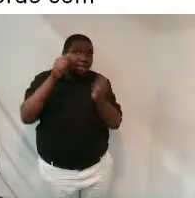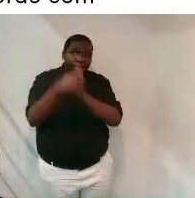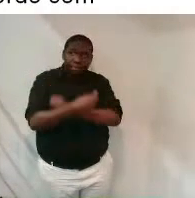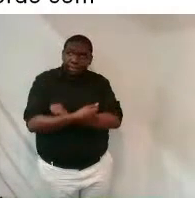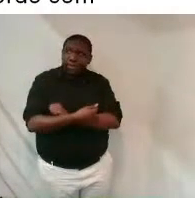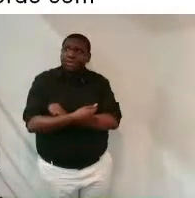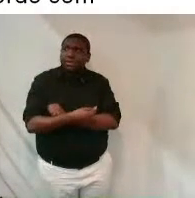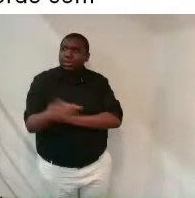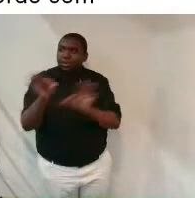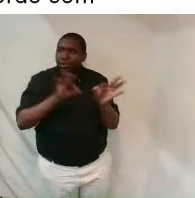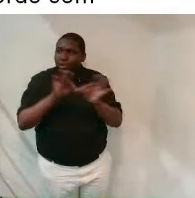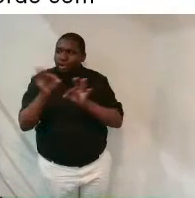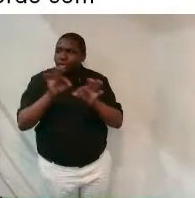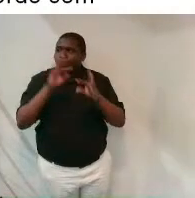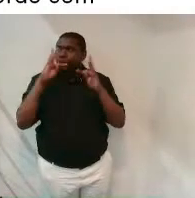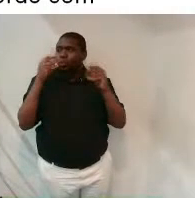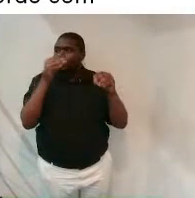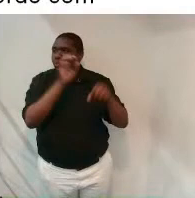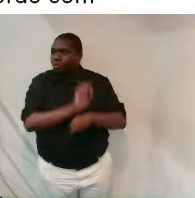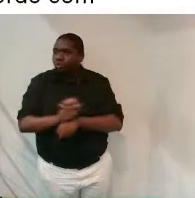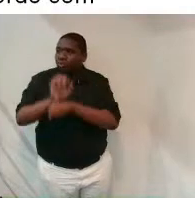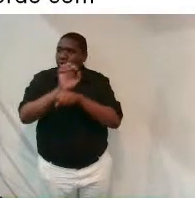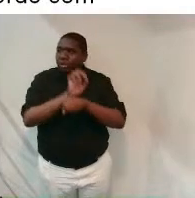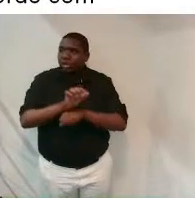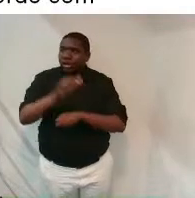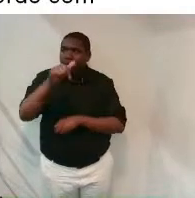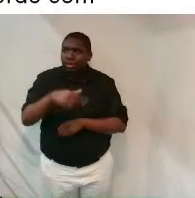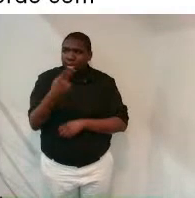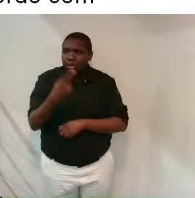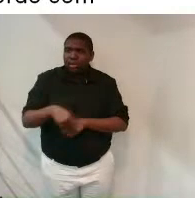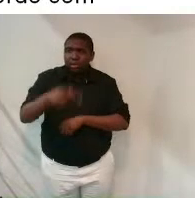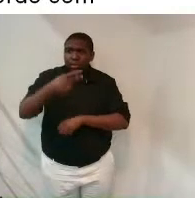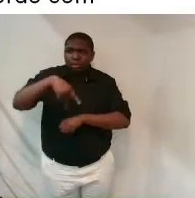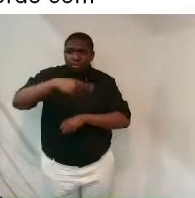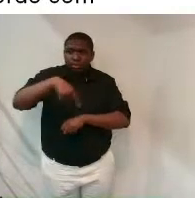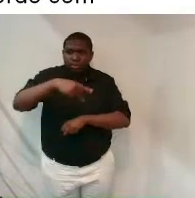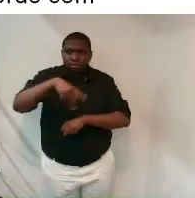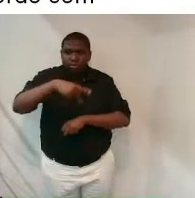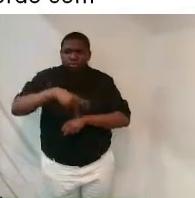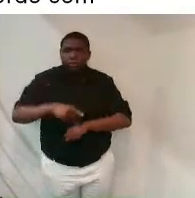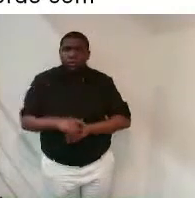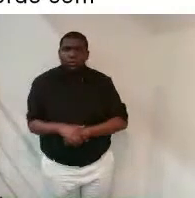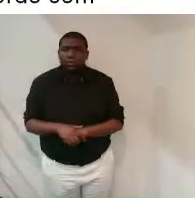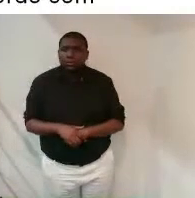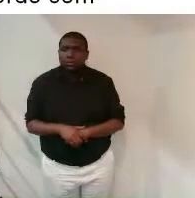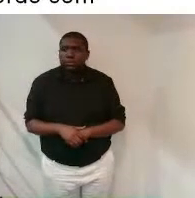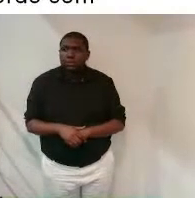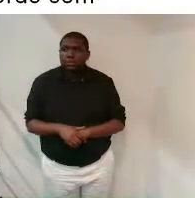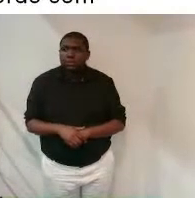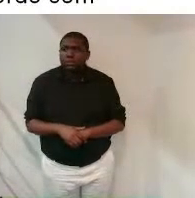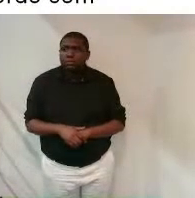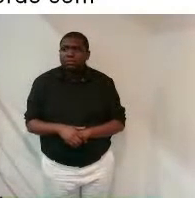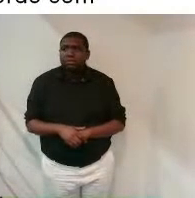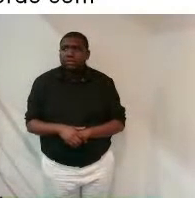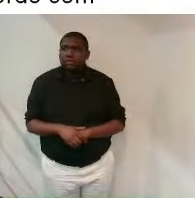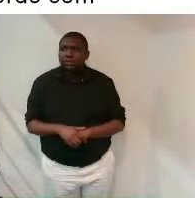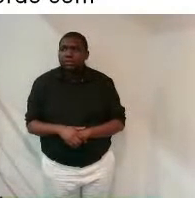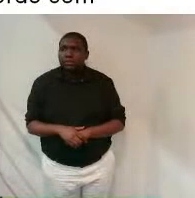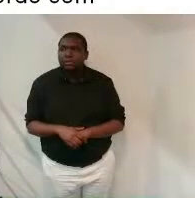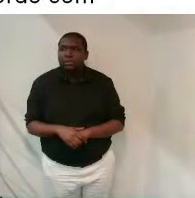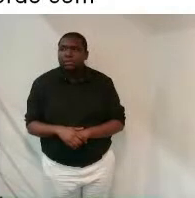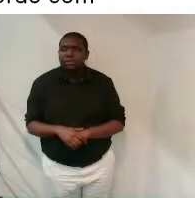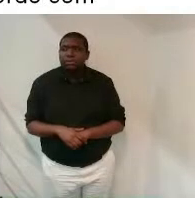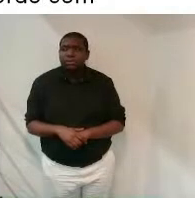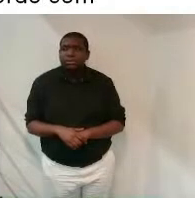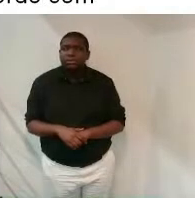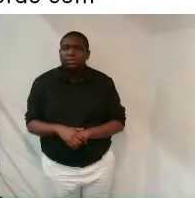em todos os estados, em todas as regiões desse país. E aqui é muito importante reiterar o